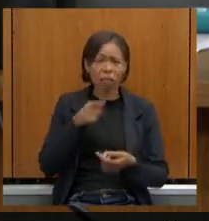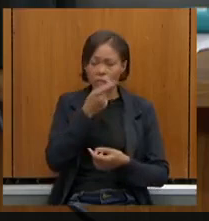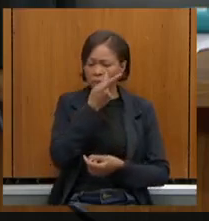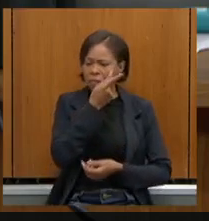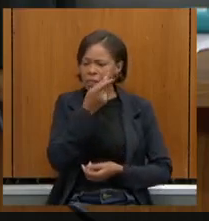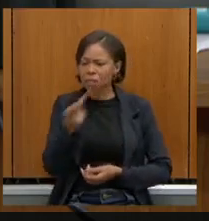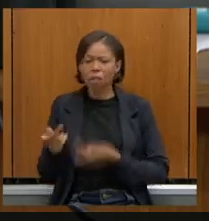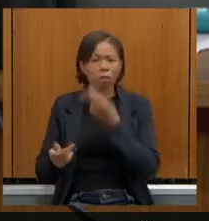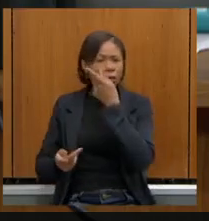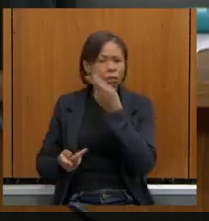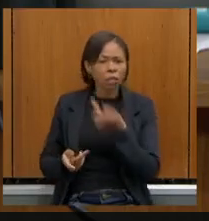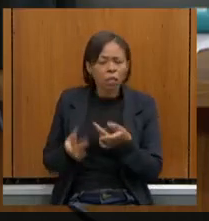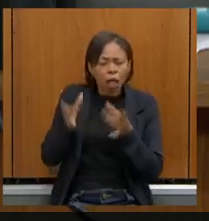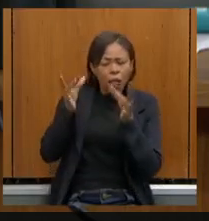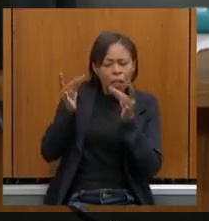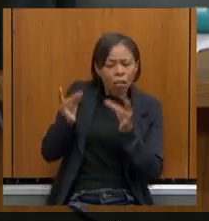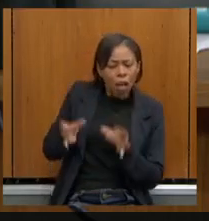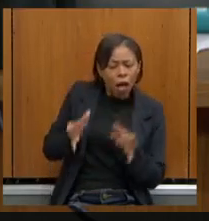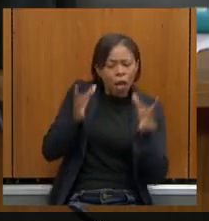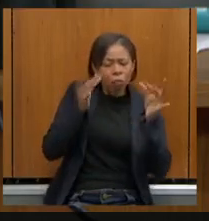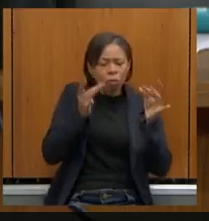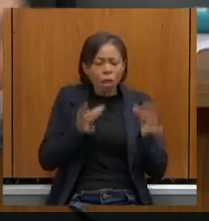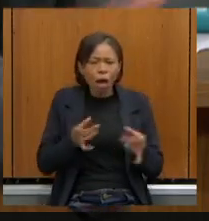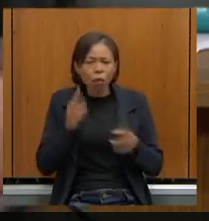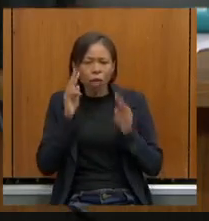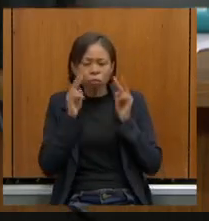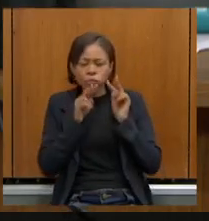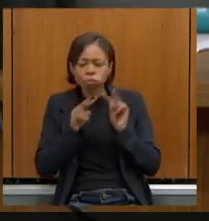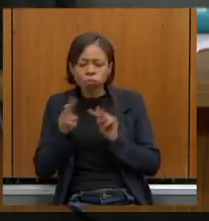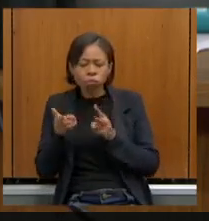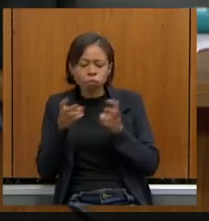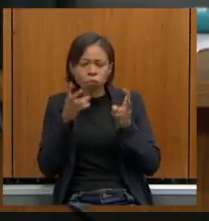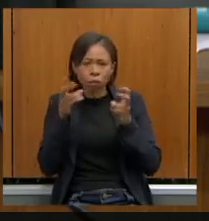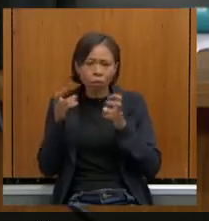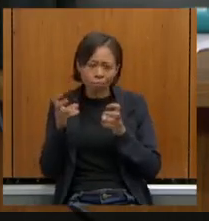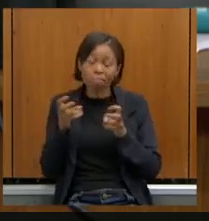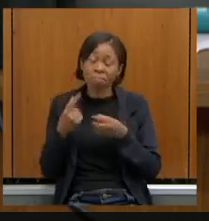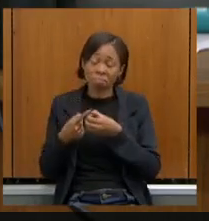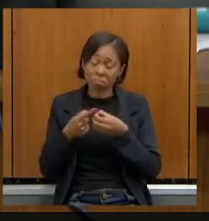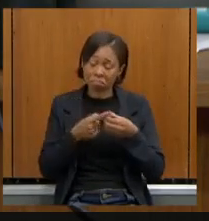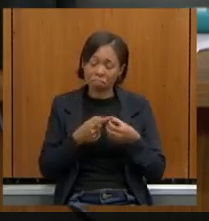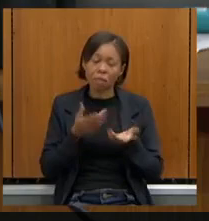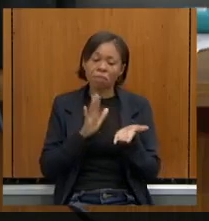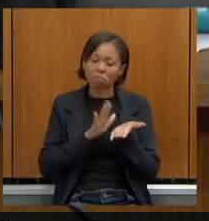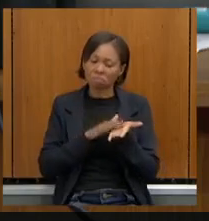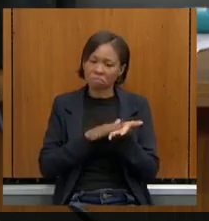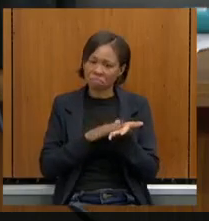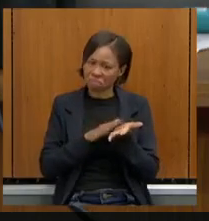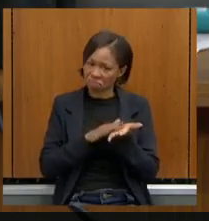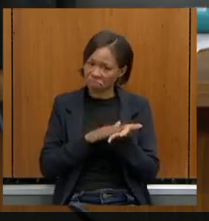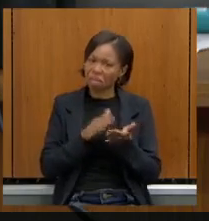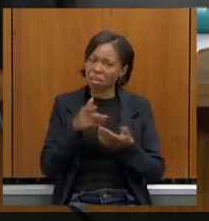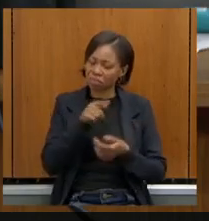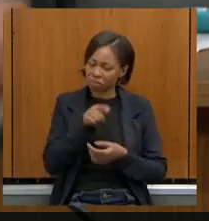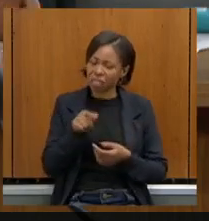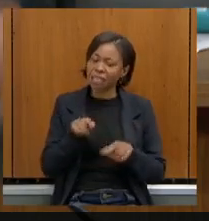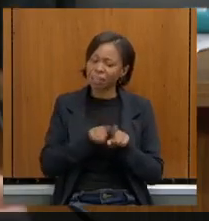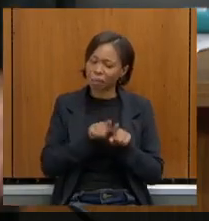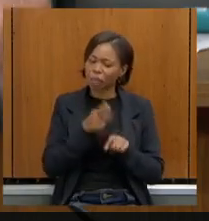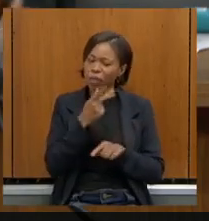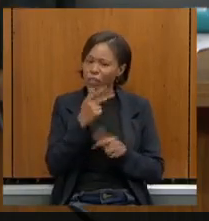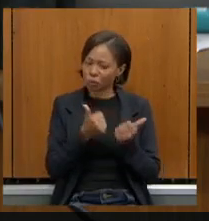observando cada detalhe dos municípios, então outra questão que eu quero destacar, parabéns Leônidas e toda a sua equipe,